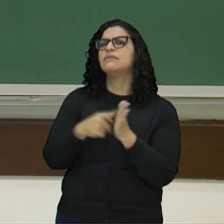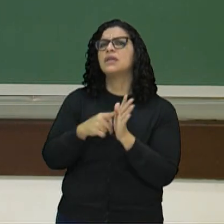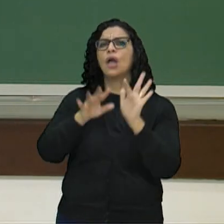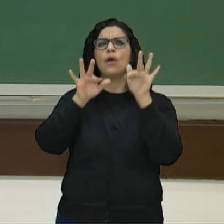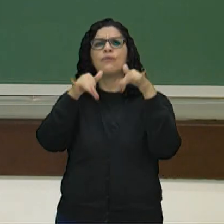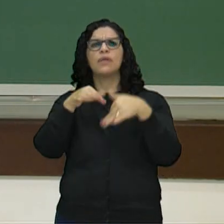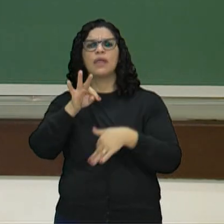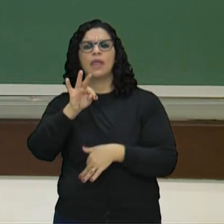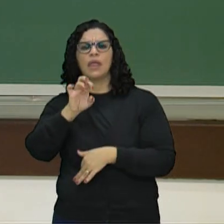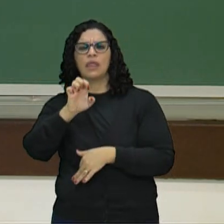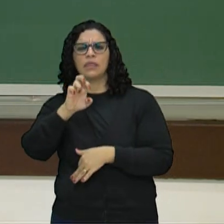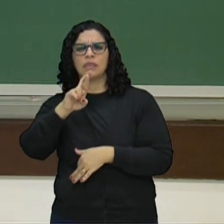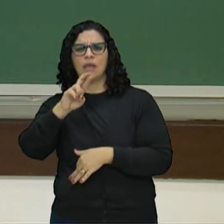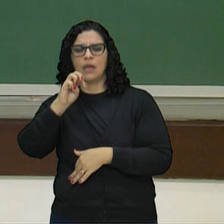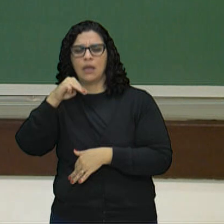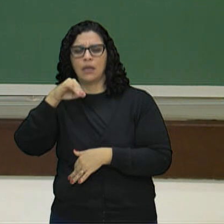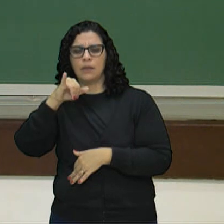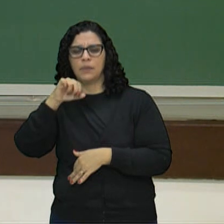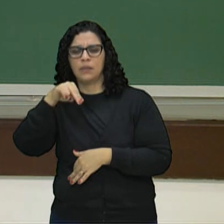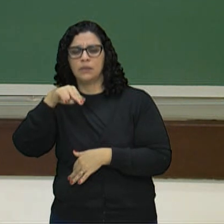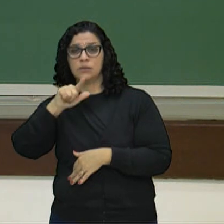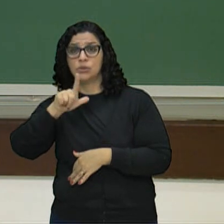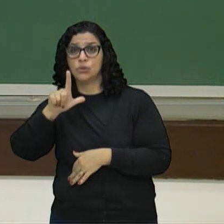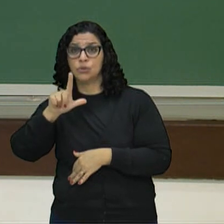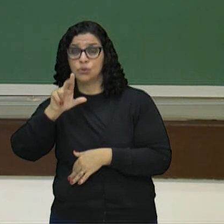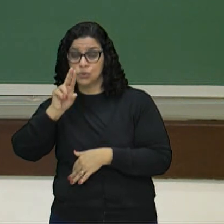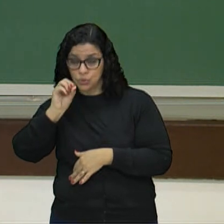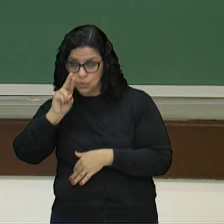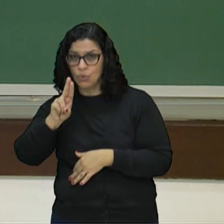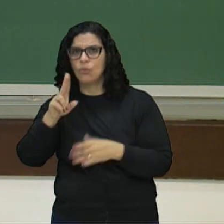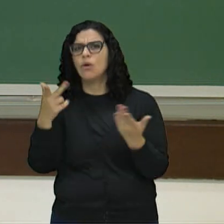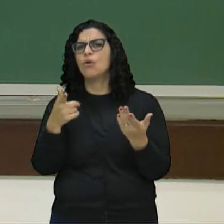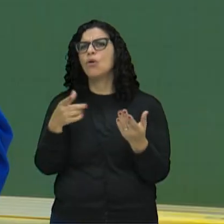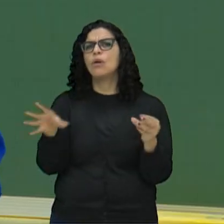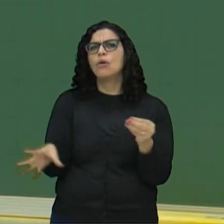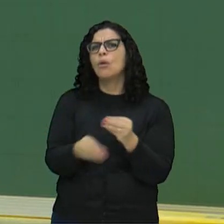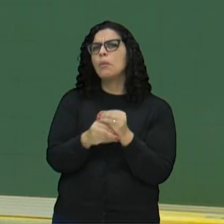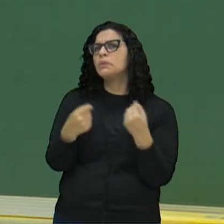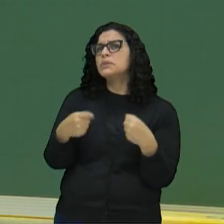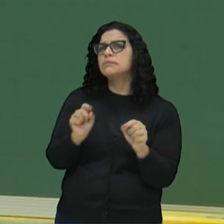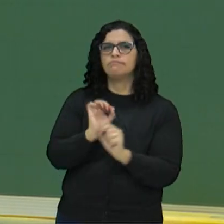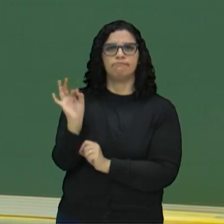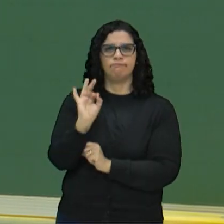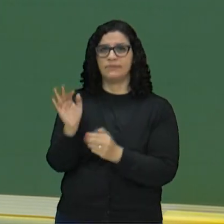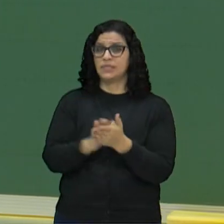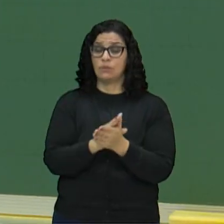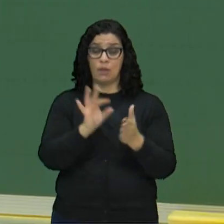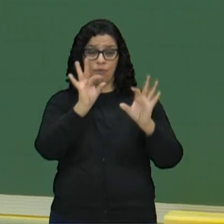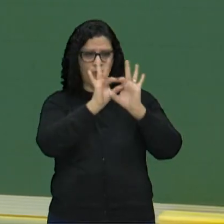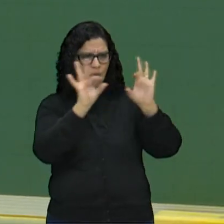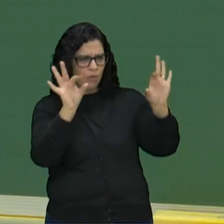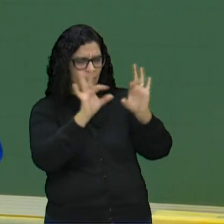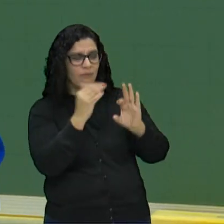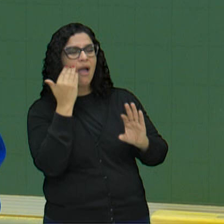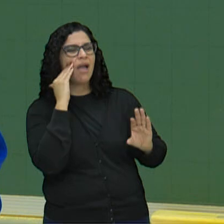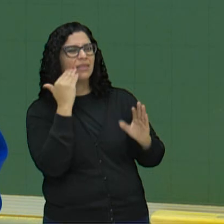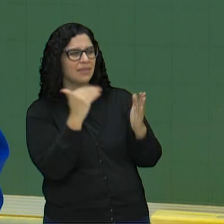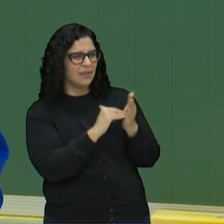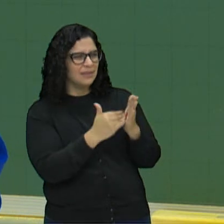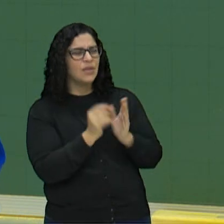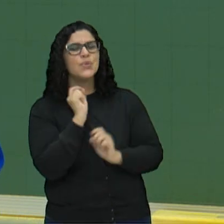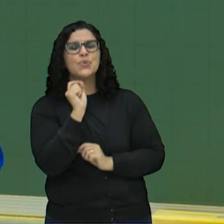terminou, ali não existe complemento para nada. Quem lê essa frase